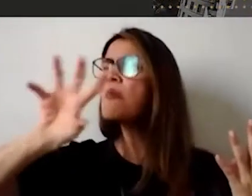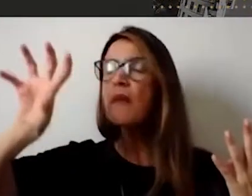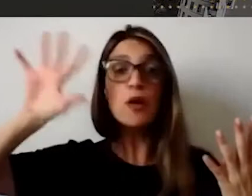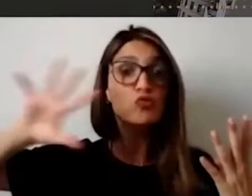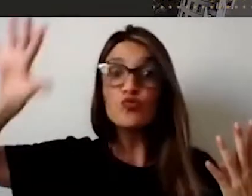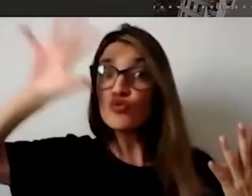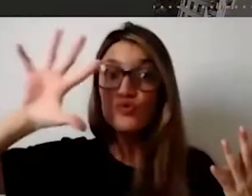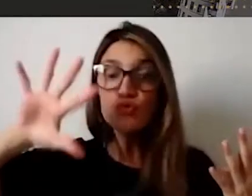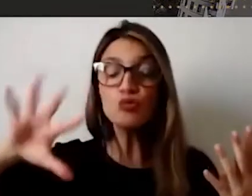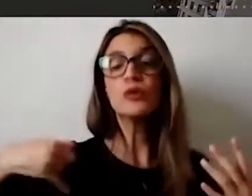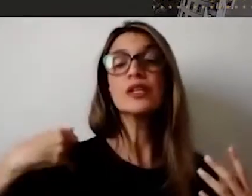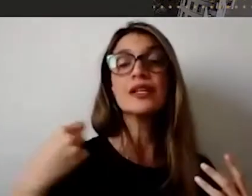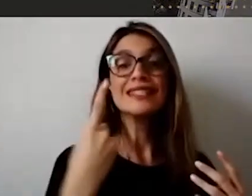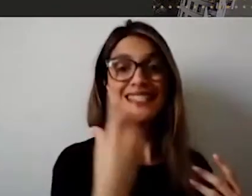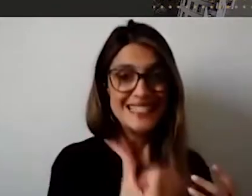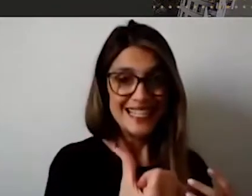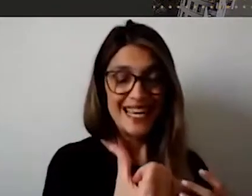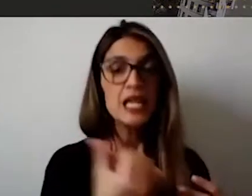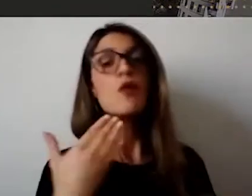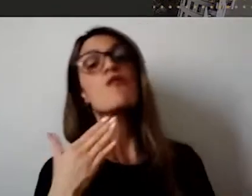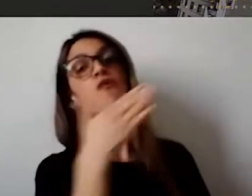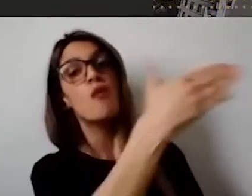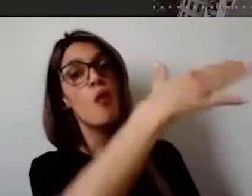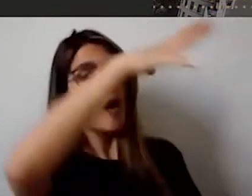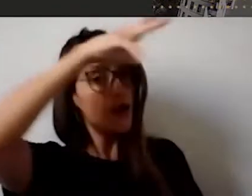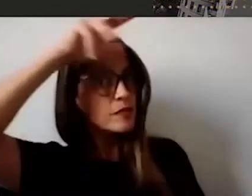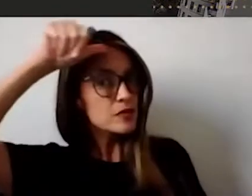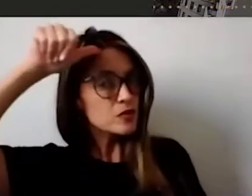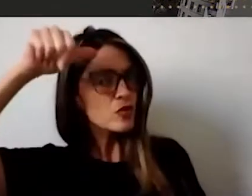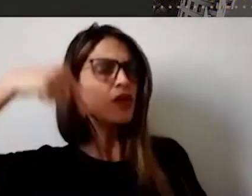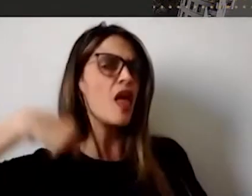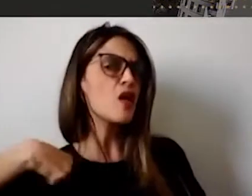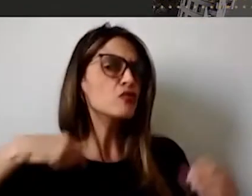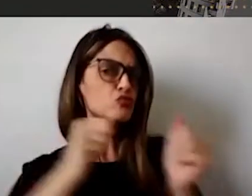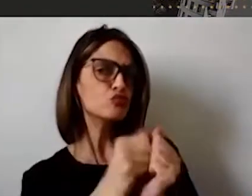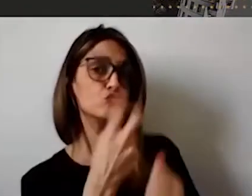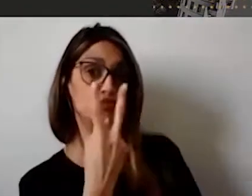primeira viagem à Amazônia. Fomos eu e mais 2 colegas,